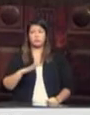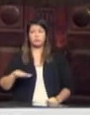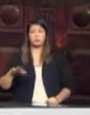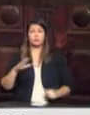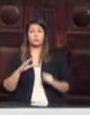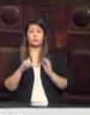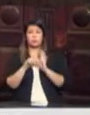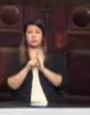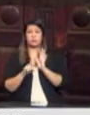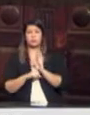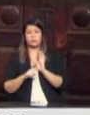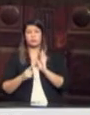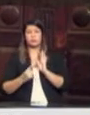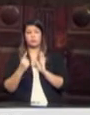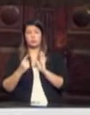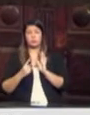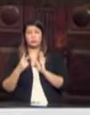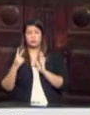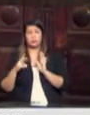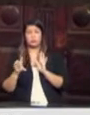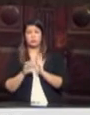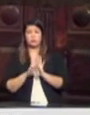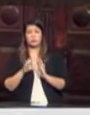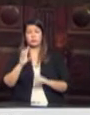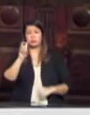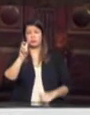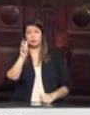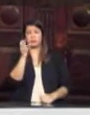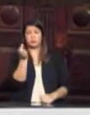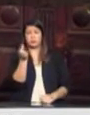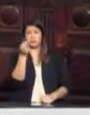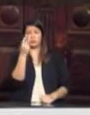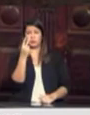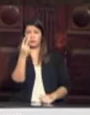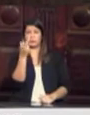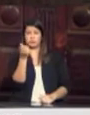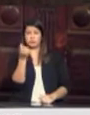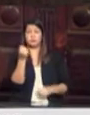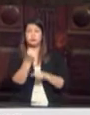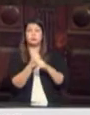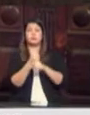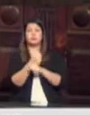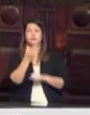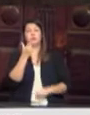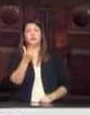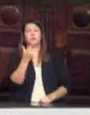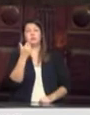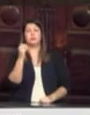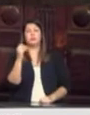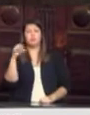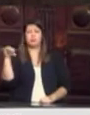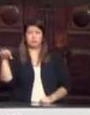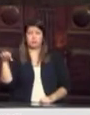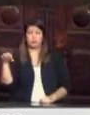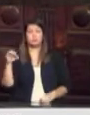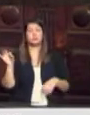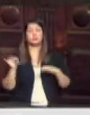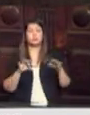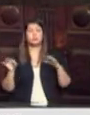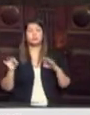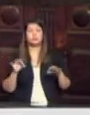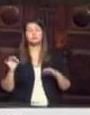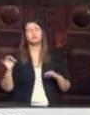parágrafos 1º e 2º da Lei 5628 de 2009. Projeto de